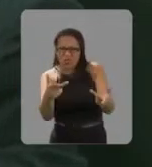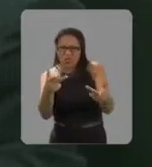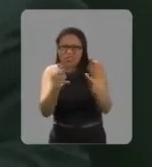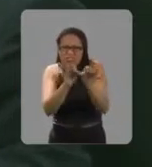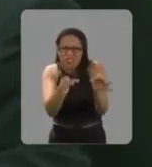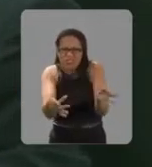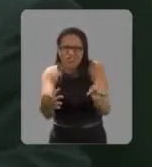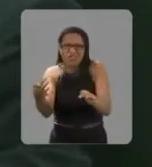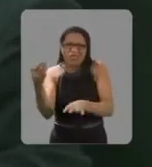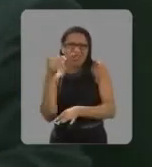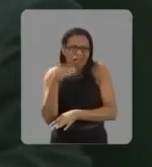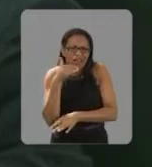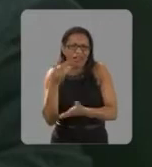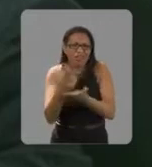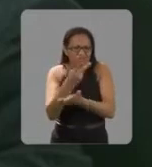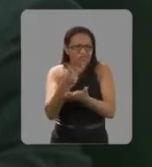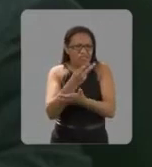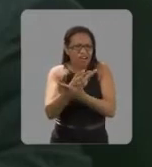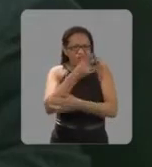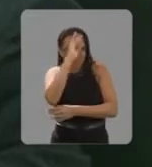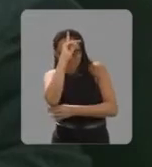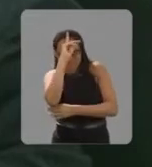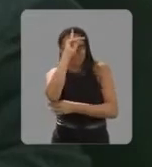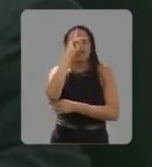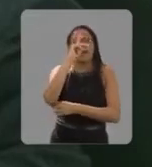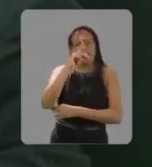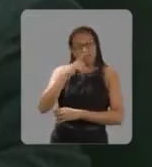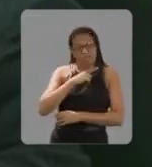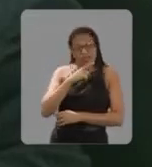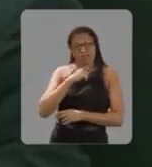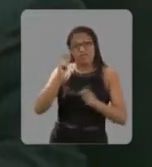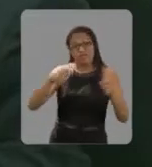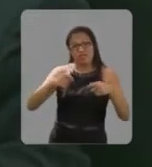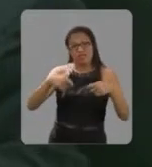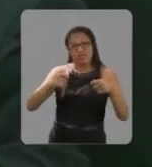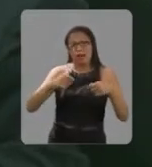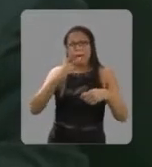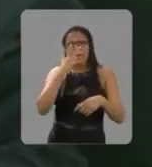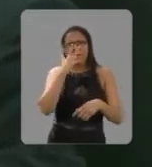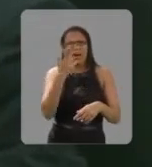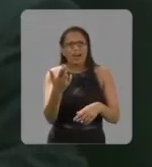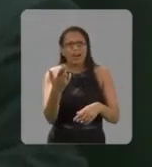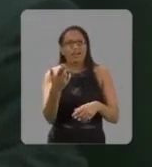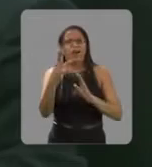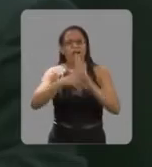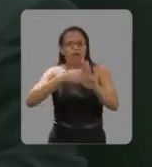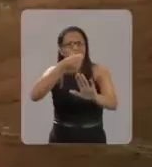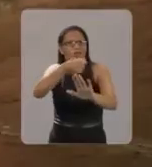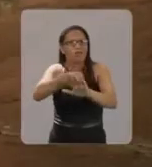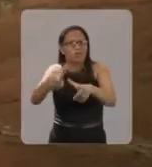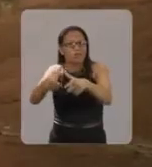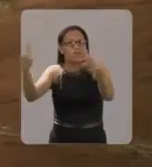elas dão uma maior legitimidade para umas corrupções